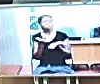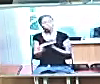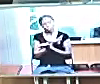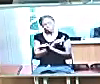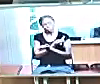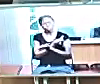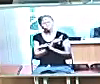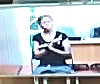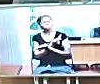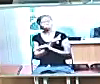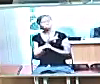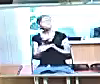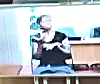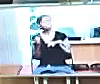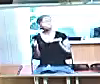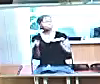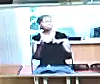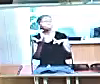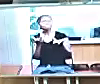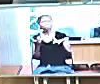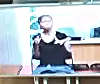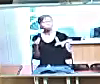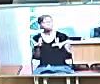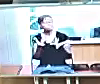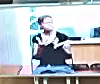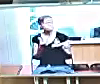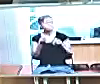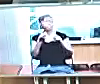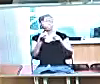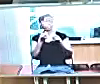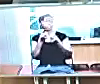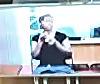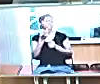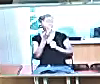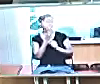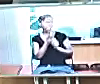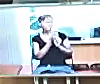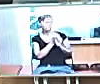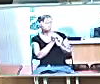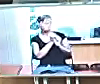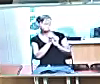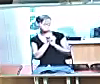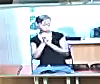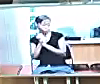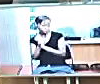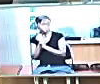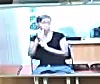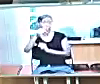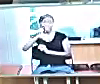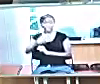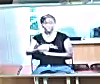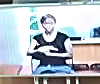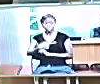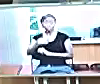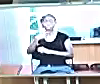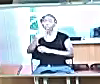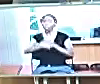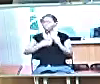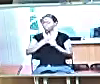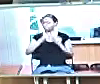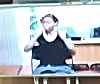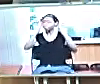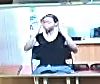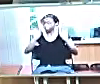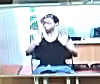forma bastante eficiente nesses últimos três anos nesse ano especial nós